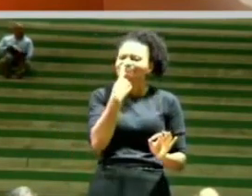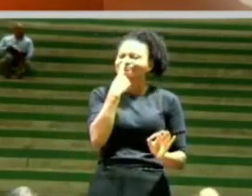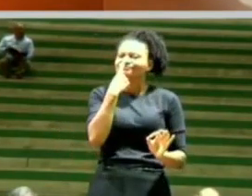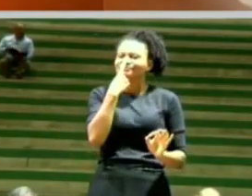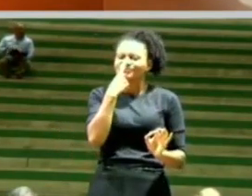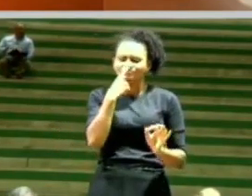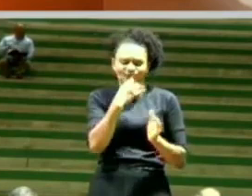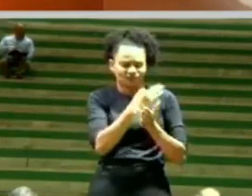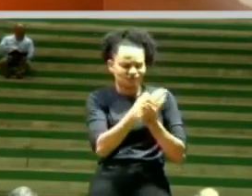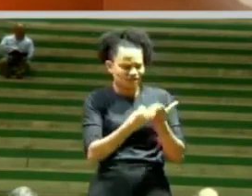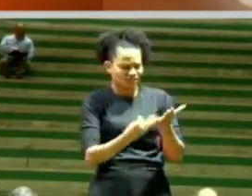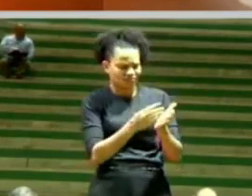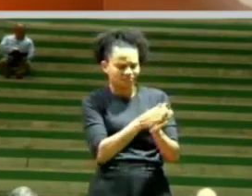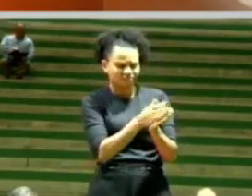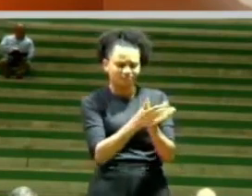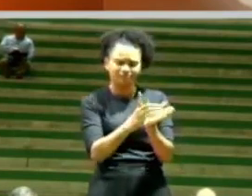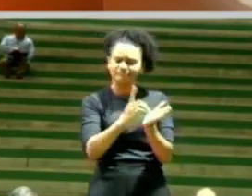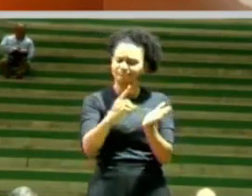familiarizados com esse texto.